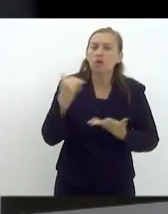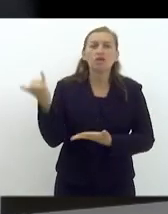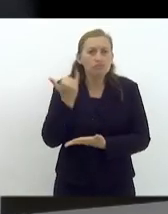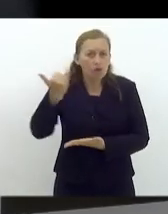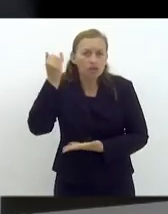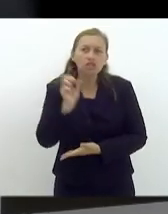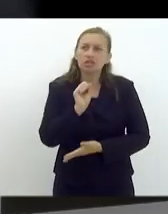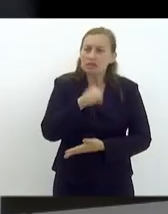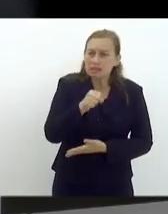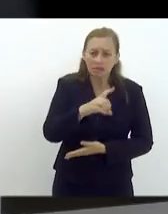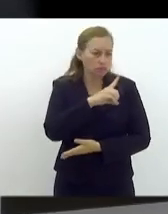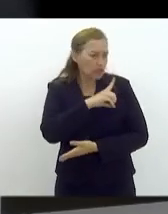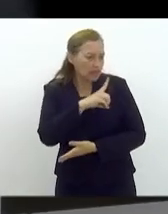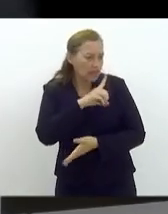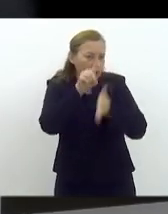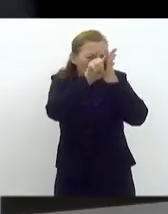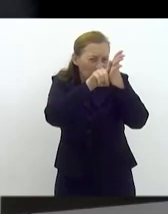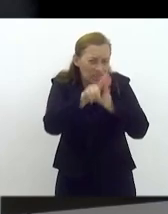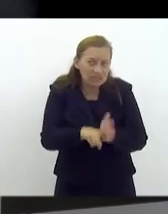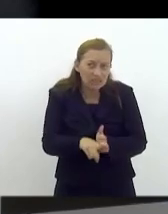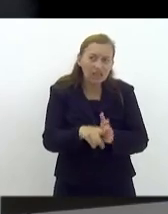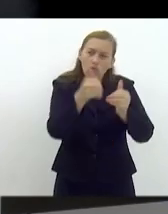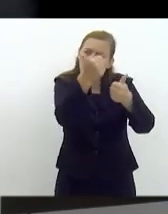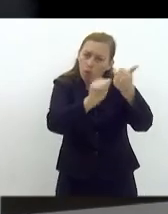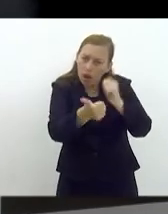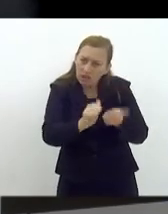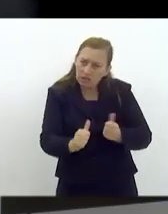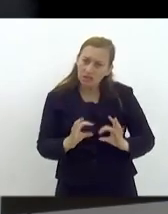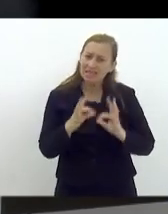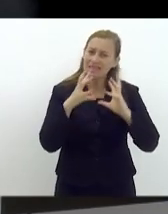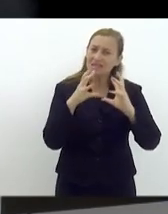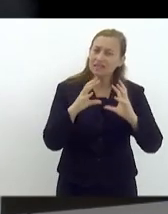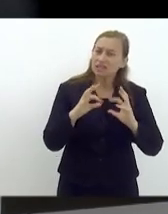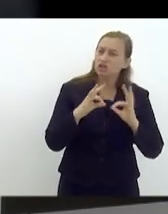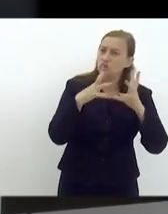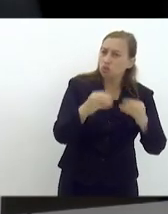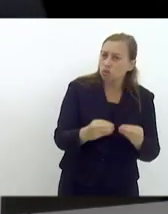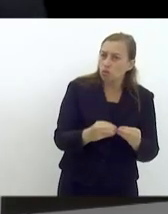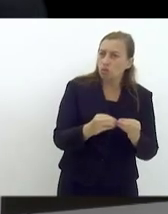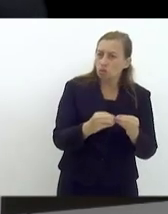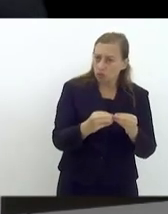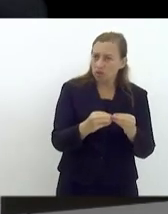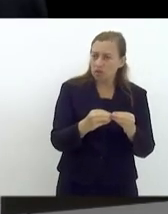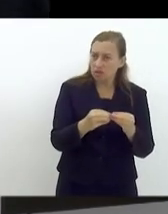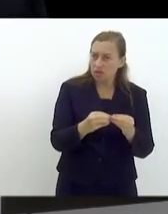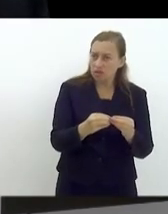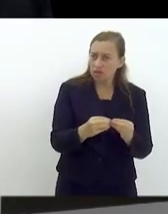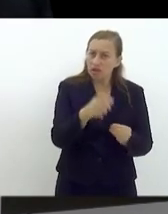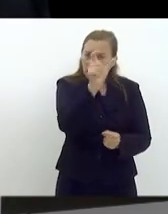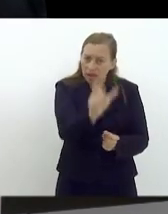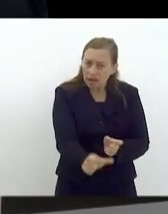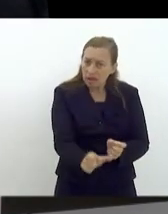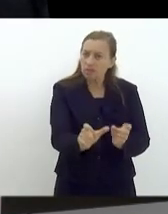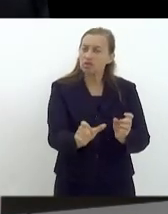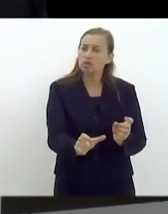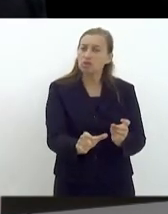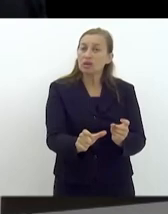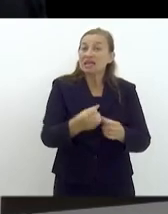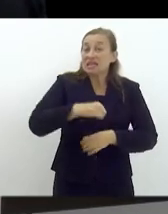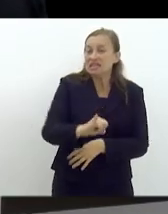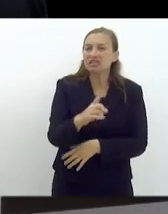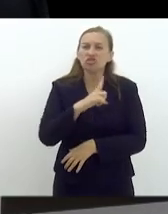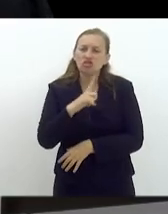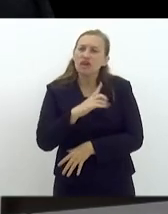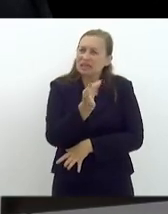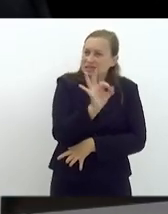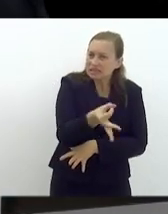importante sim o delegado fazer uma análise casoistica de cada caso concreto aferindo ali a situação de perigo e Caso haja